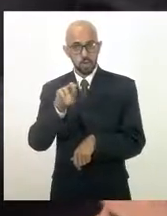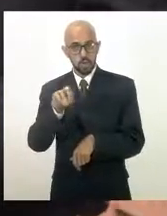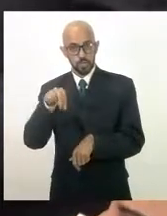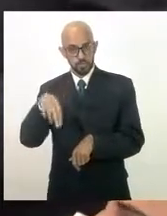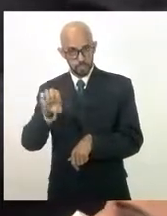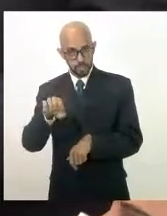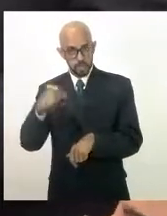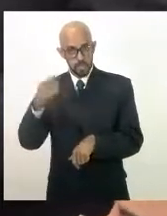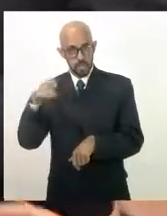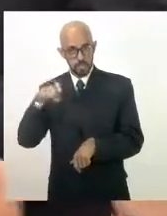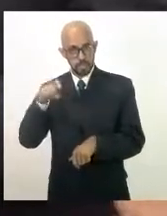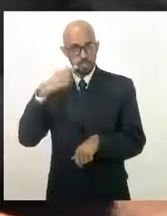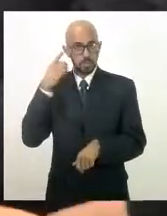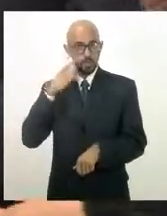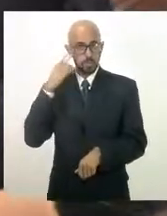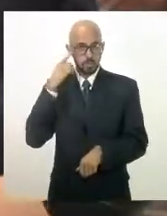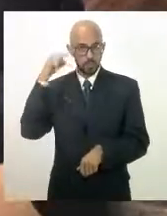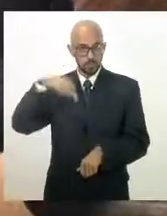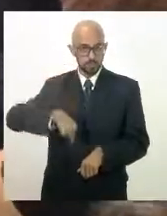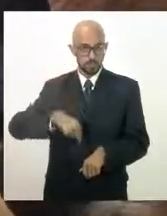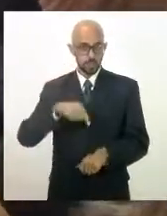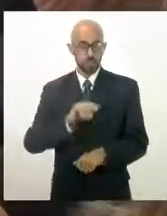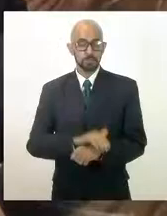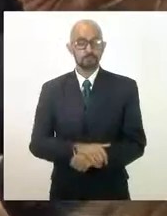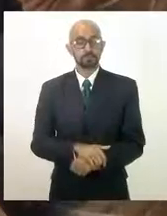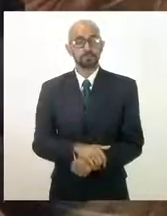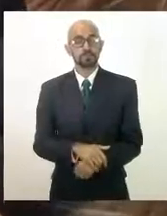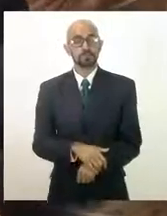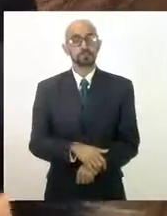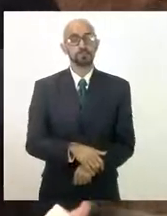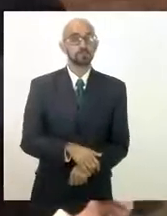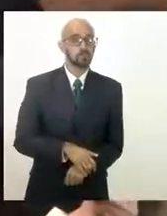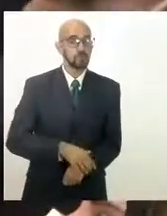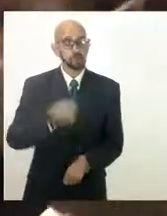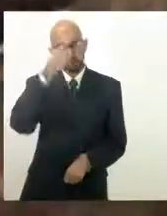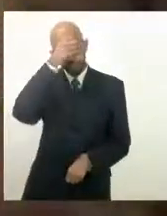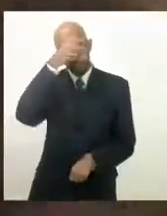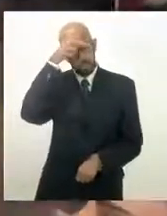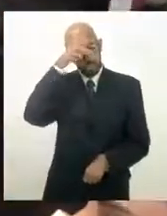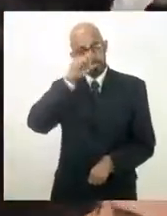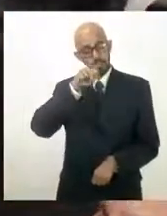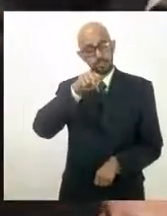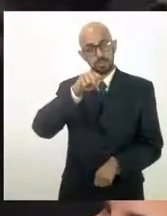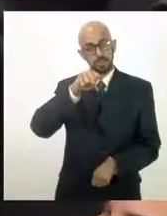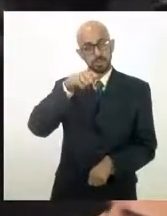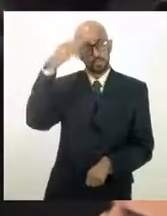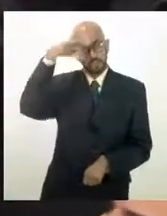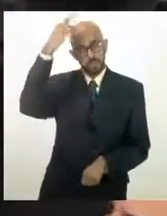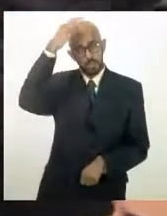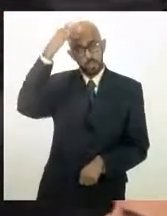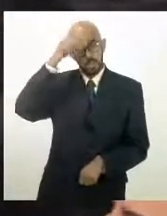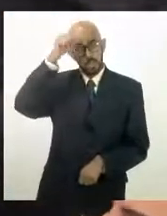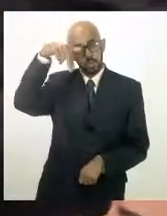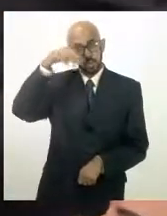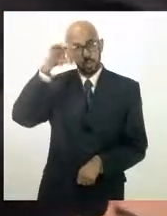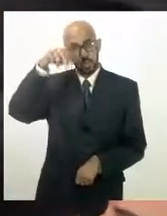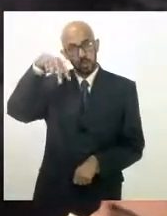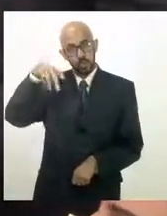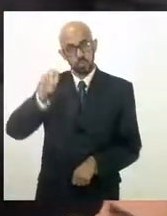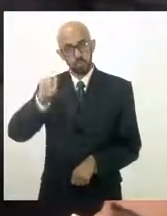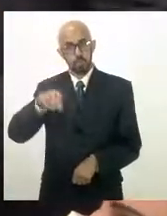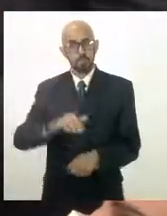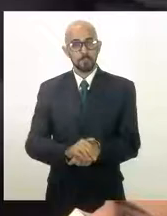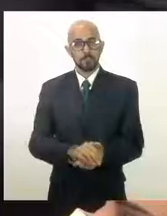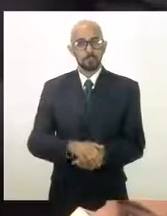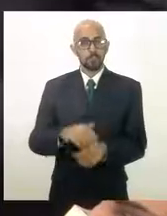vereador Santo Antônio de Pádua, Flávio, nosso procurador, sempre procurador, doutor